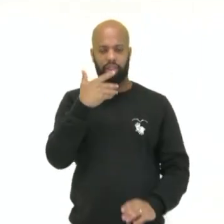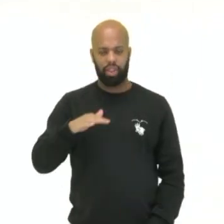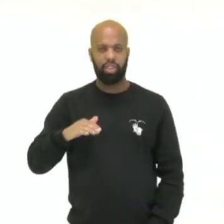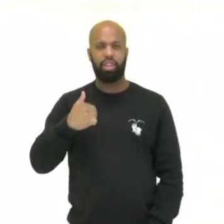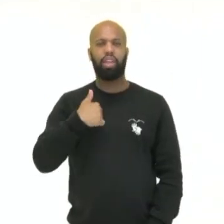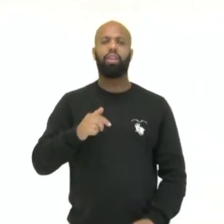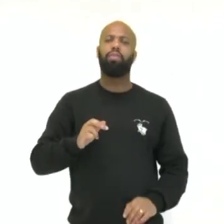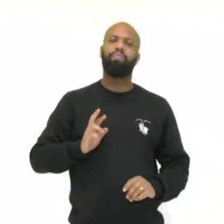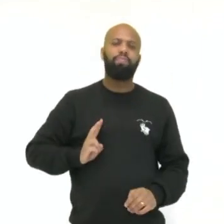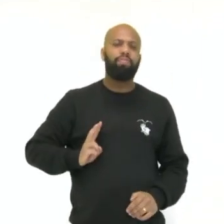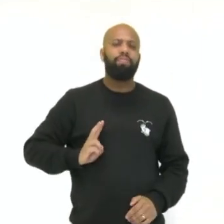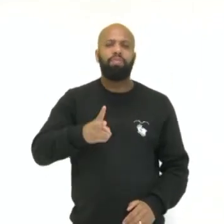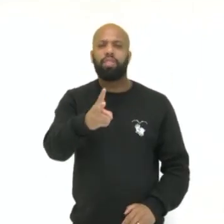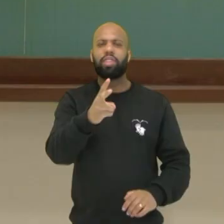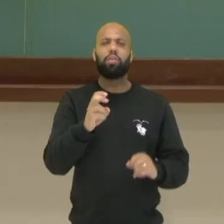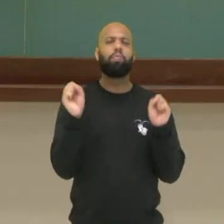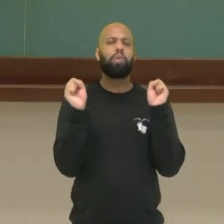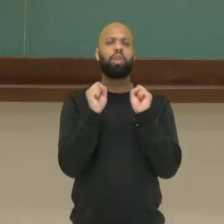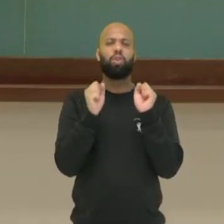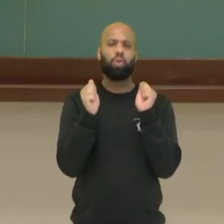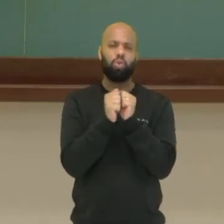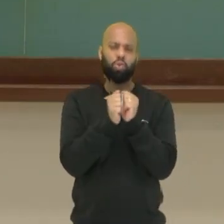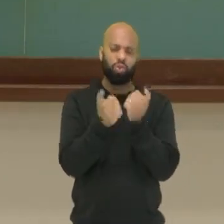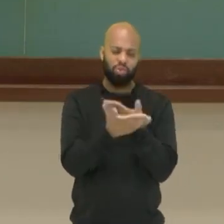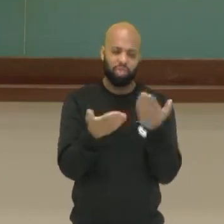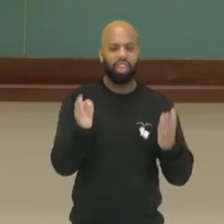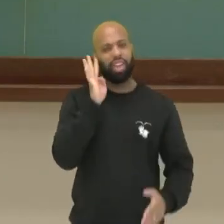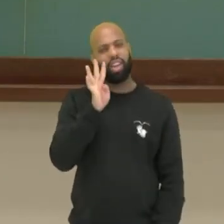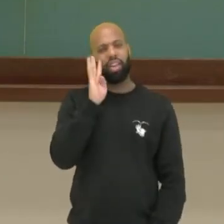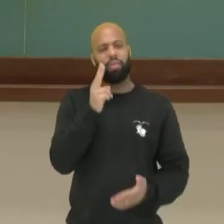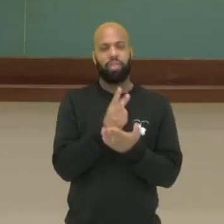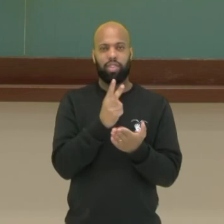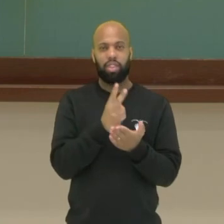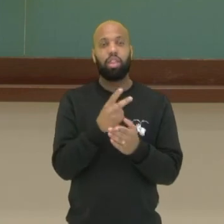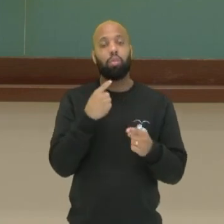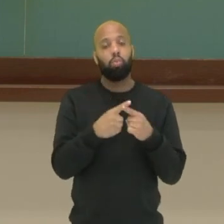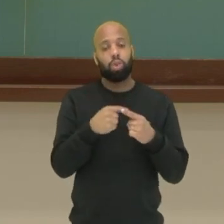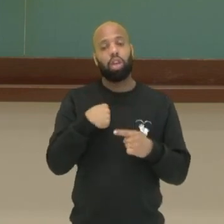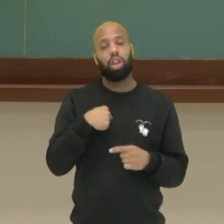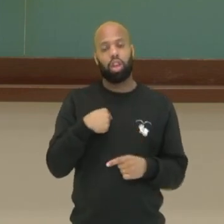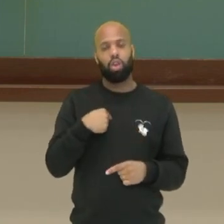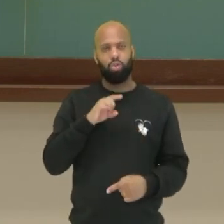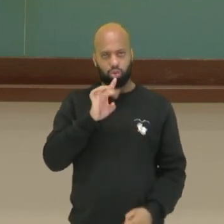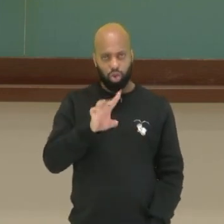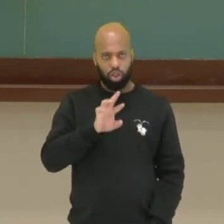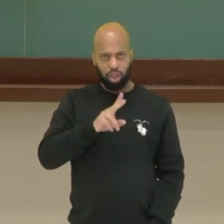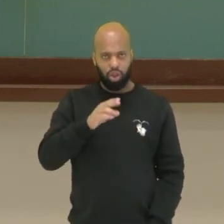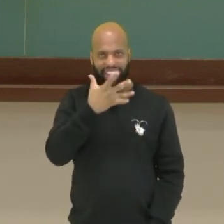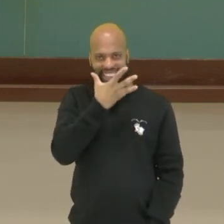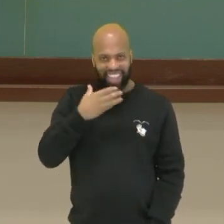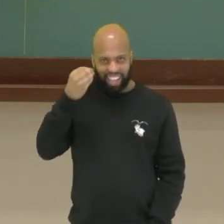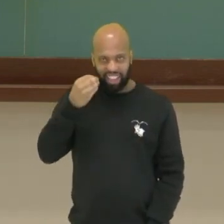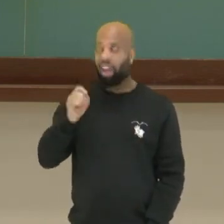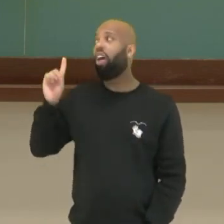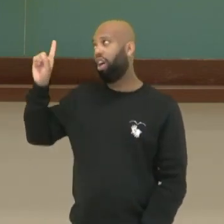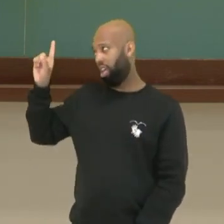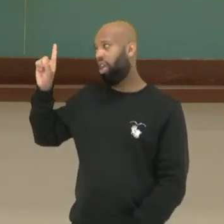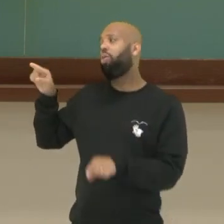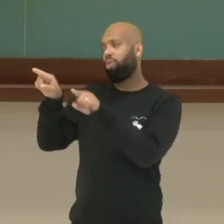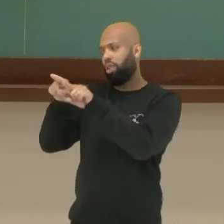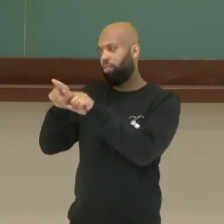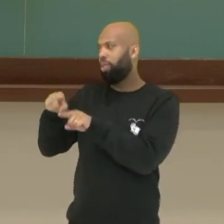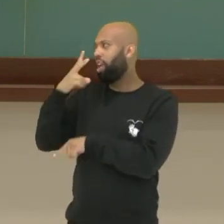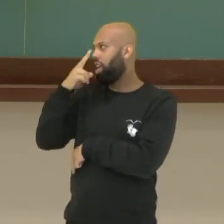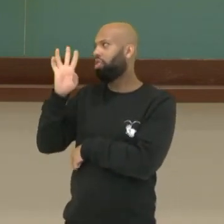estou adorando estar aqui com vocês, né? É muito legal. É claro que eu também sei, não sou eu tenho certeza que o Natan aqui também está curtindo,